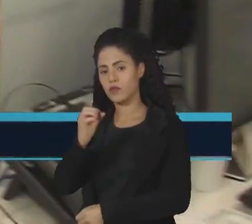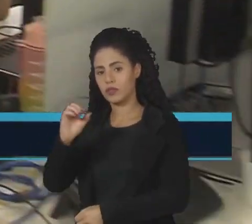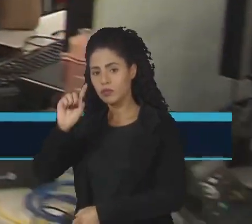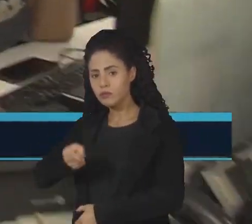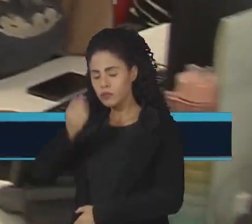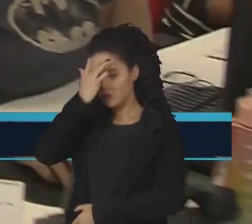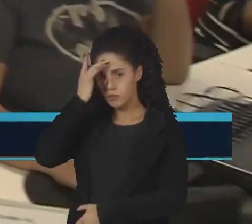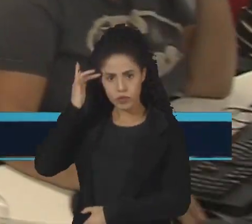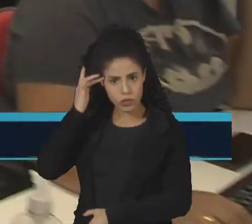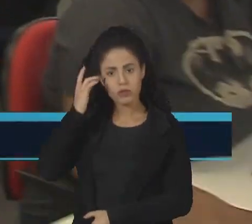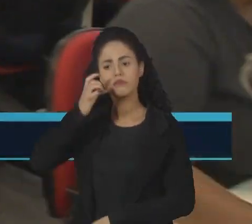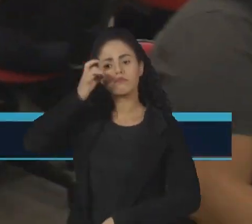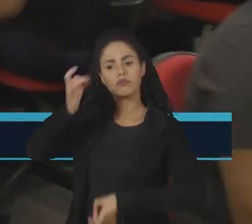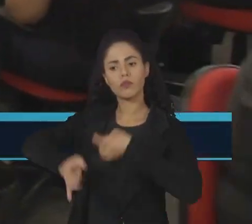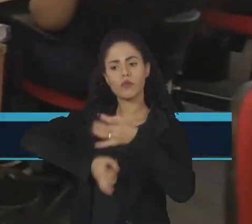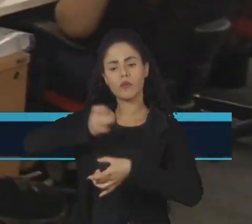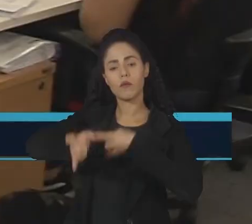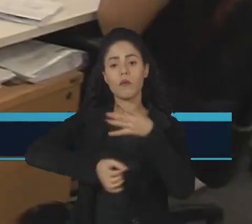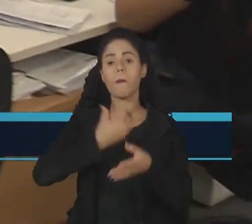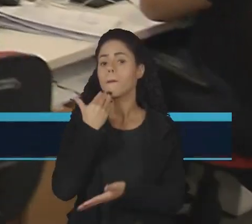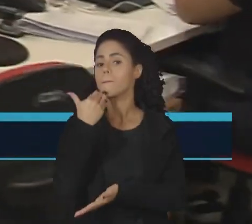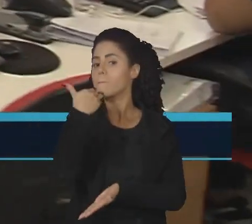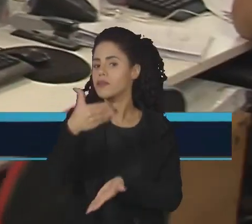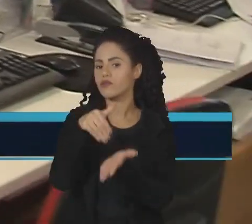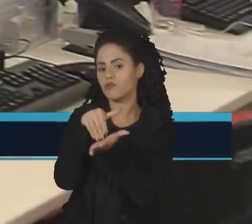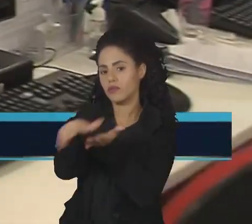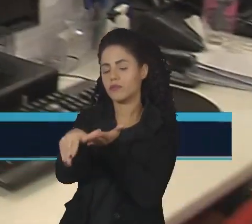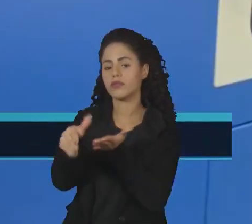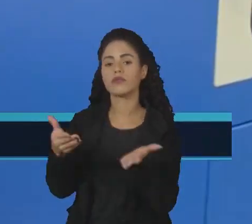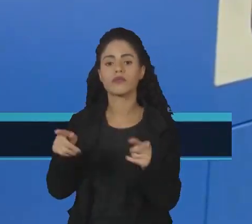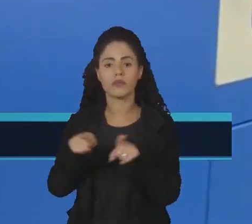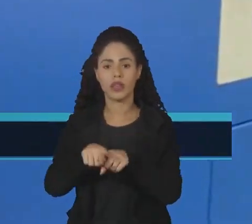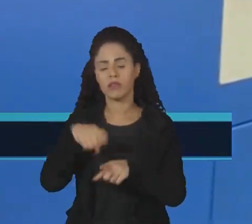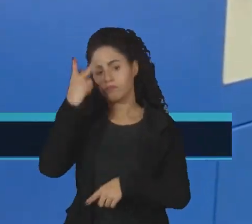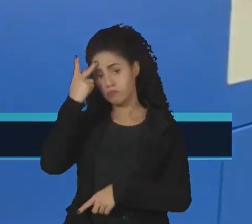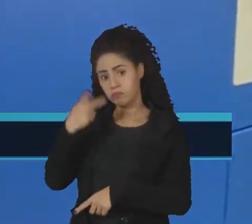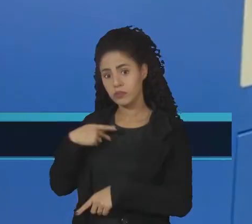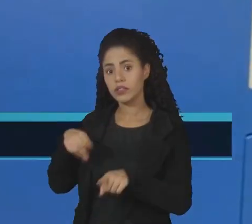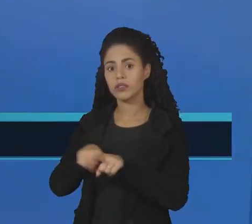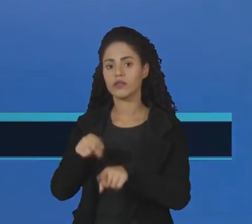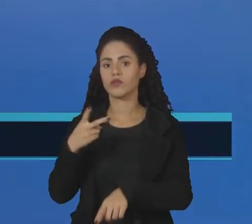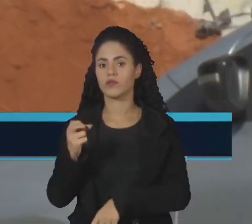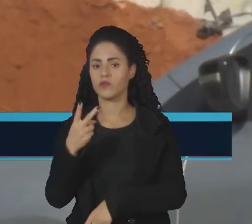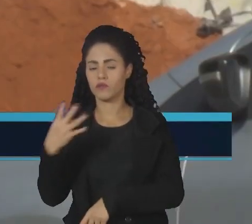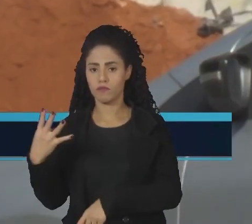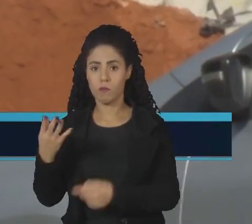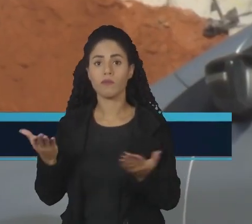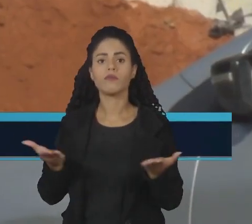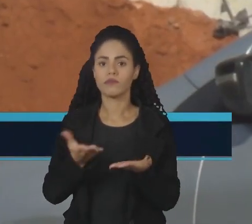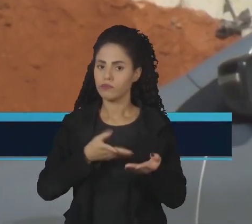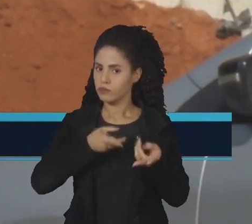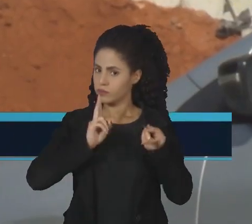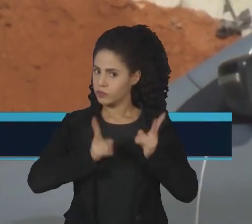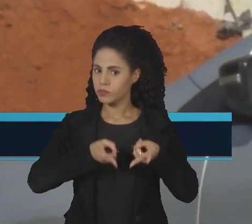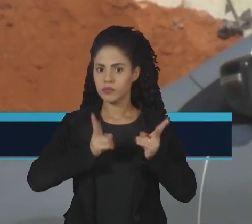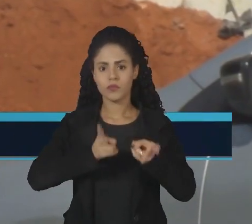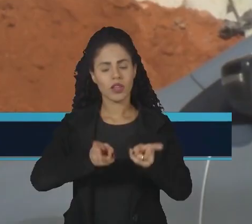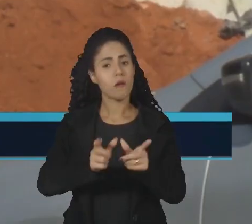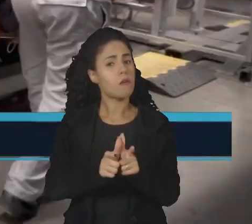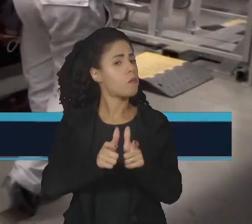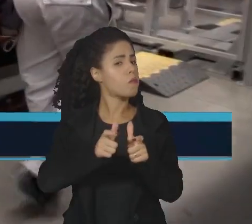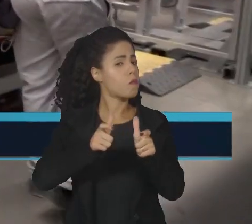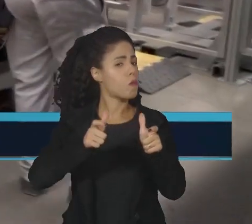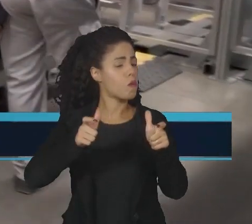7.400.000 se desligaram dos empregos por vontade própria. E 2024 está num ritmo ainda